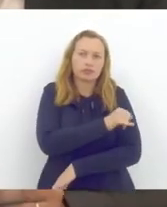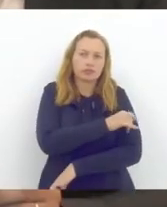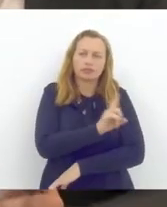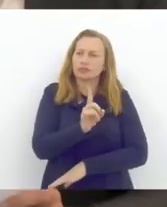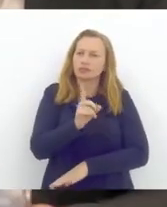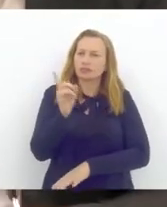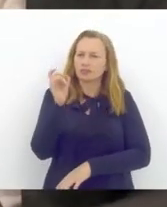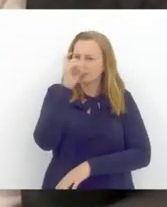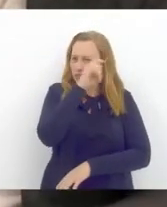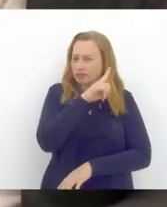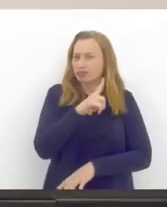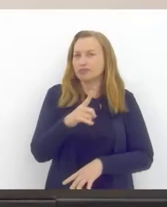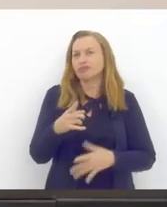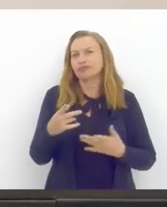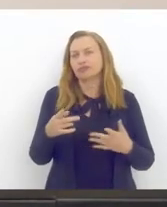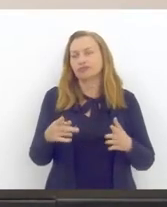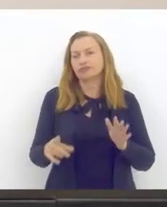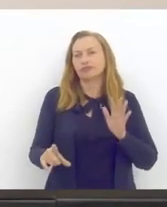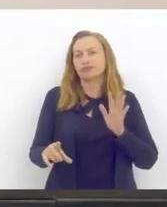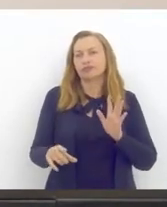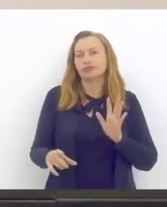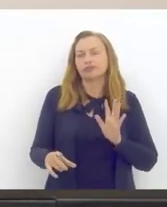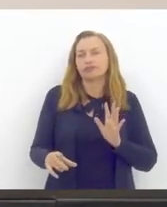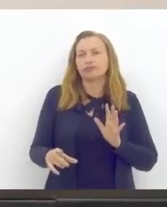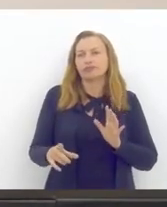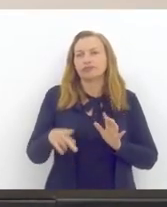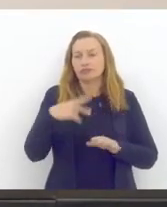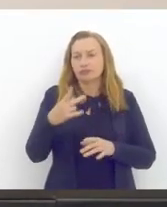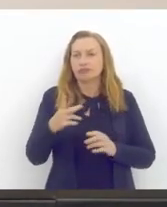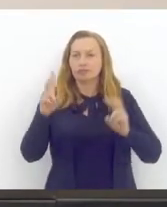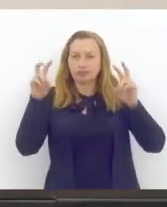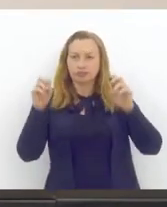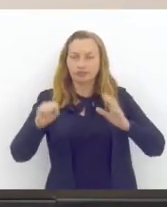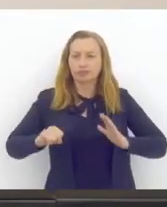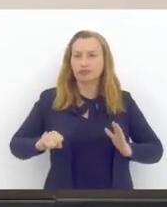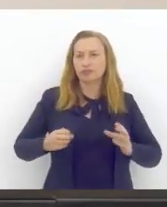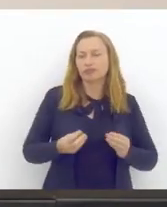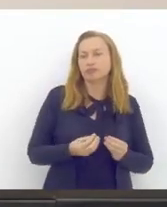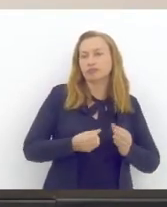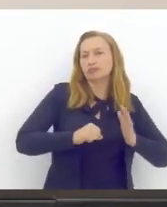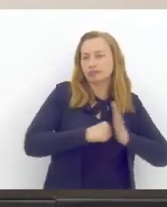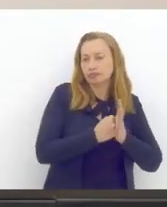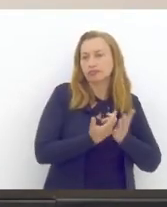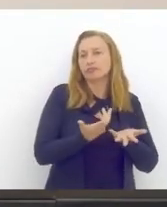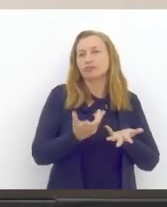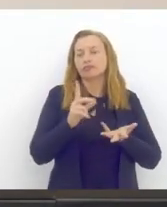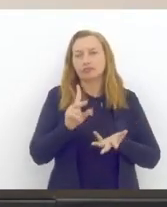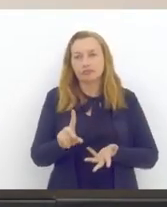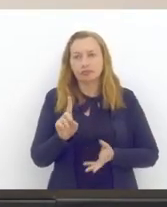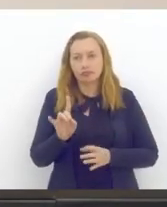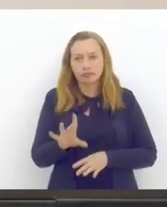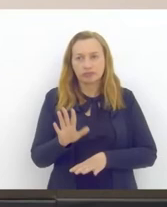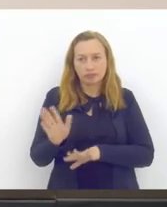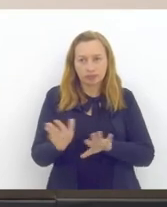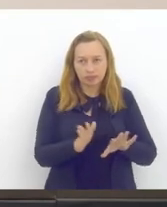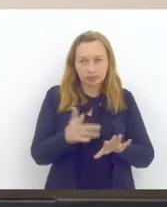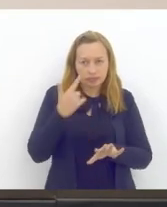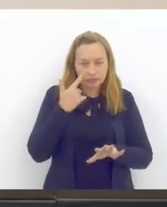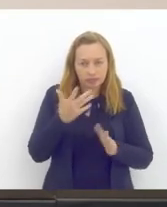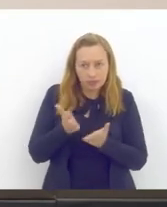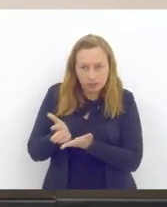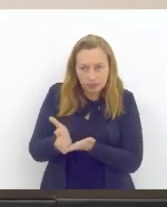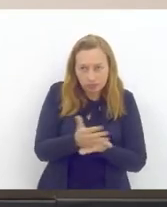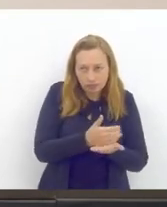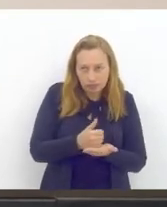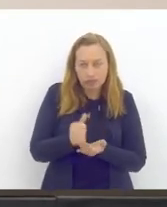Difícil a gente legislar sobre isso sem ter essa dimensão do impacto. Certo. Então, só para facilitar, para a nossa reflexão, porque, naturalmente, nós vamos pegar esses dados depois